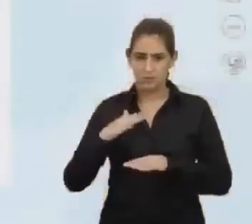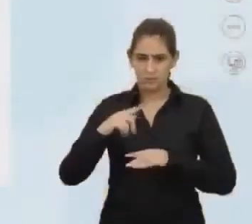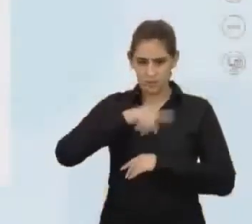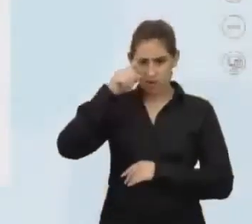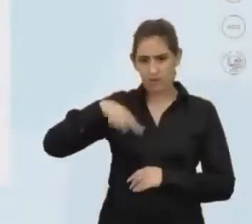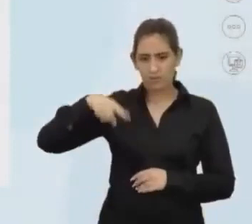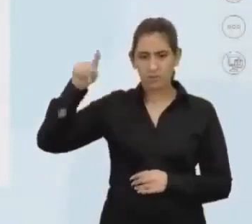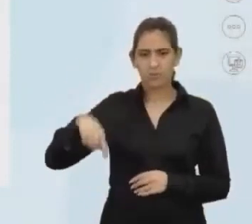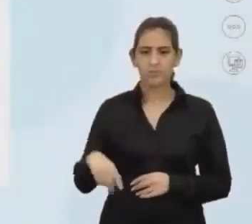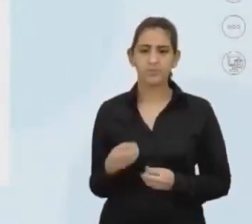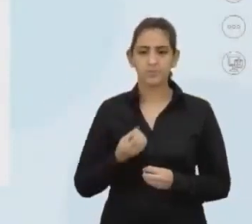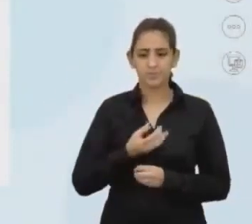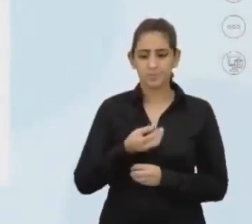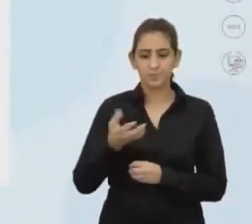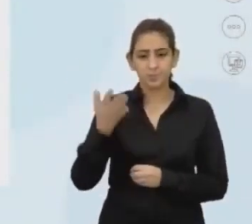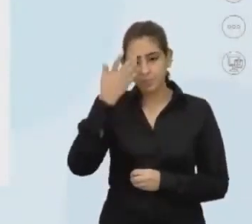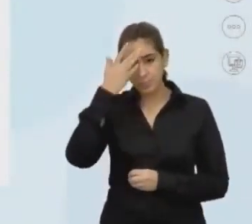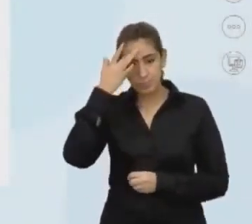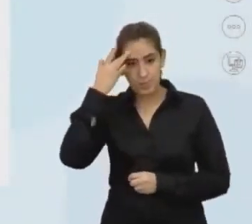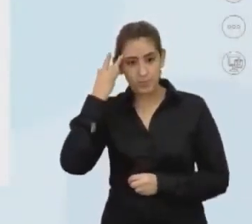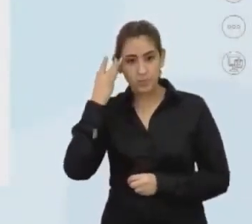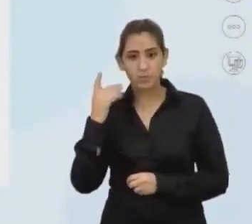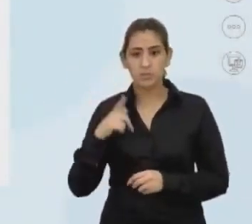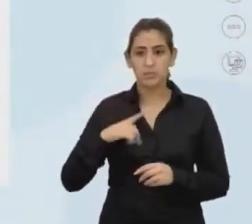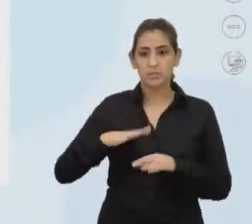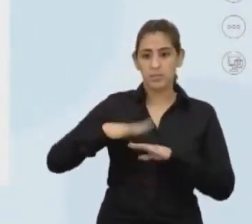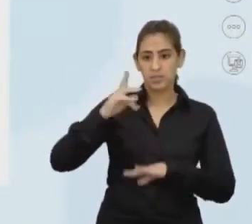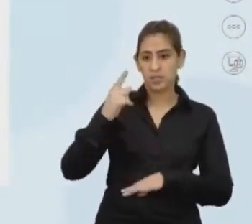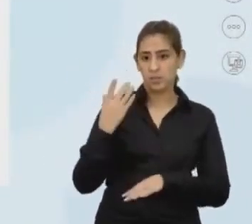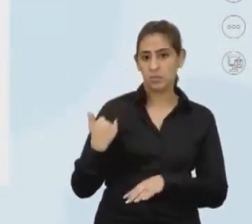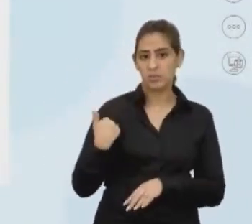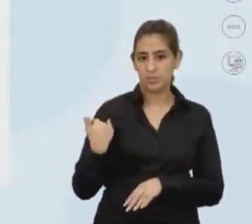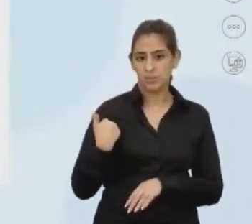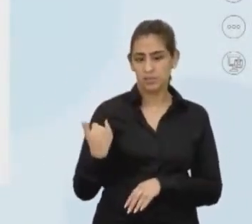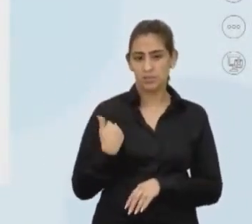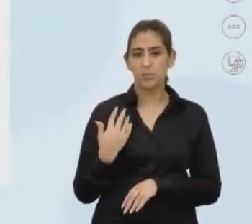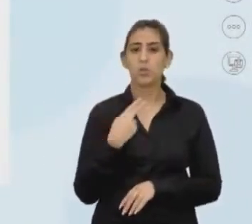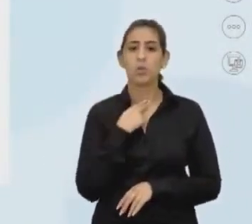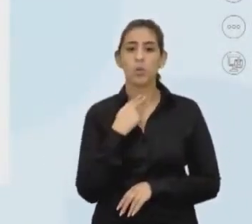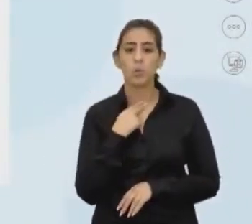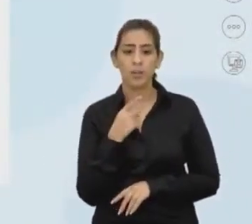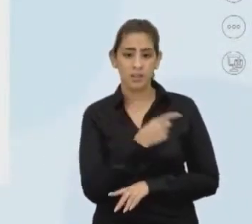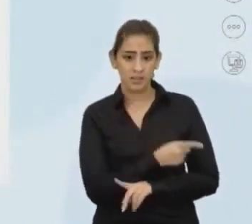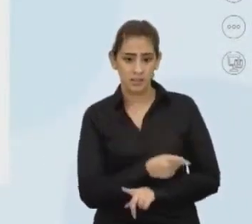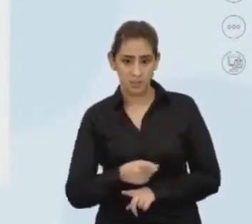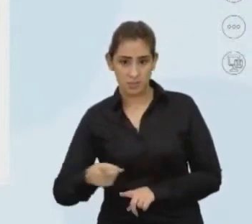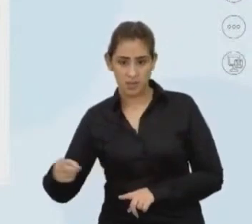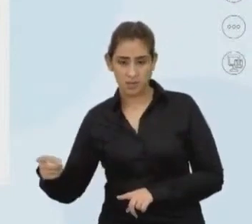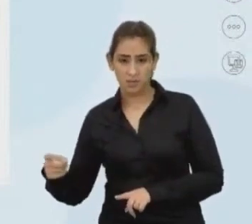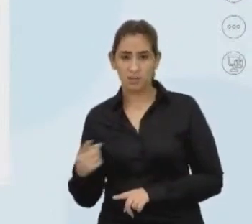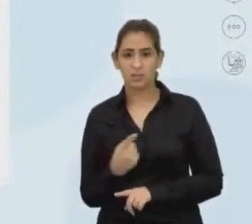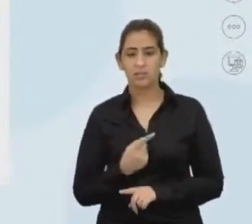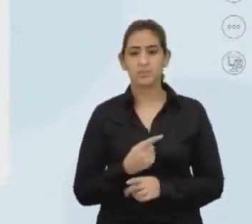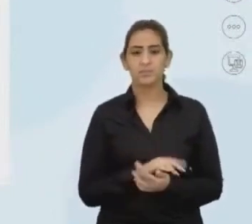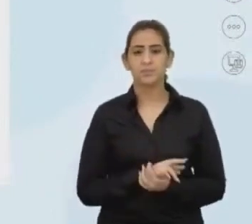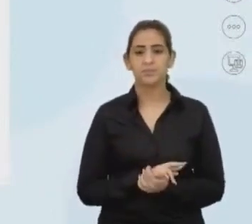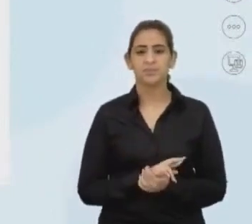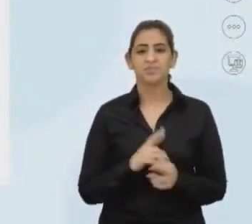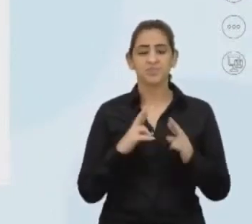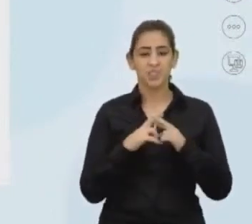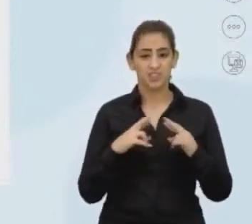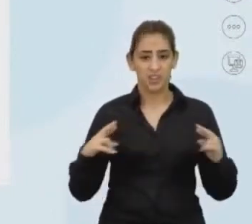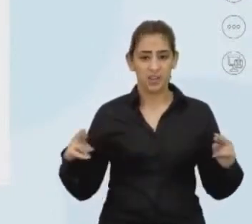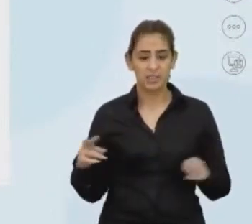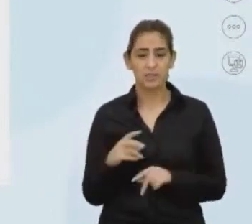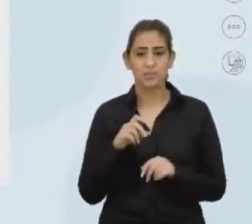distribuição percentual das pessoas de 14 anos ou mais de idade ocupadas na semana de referência aí